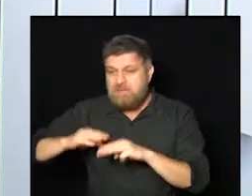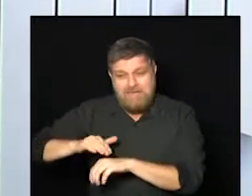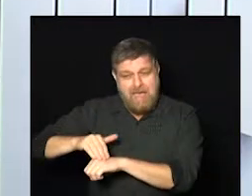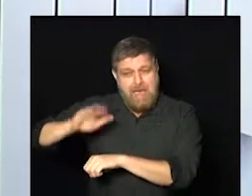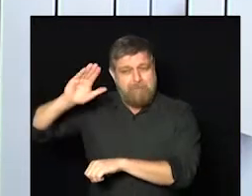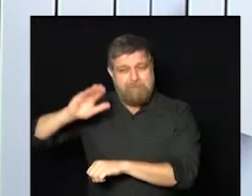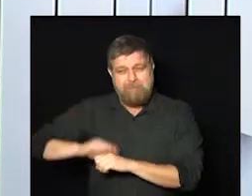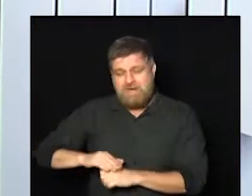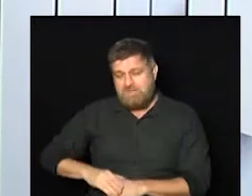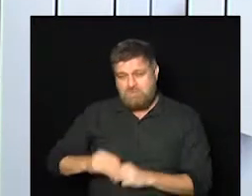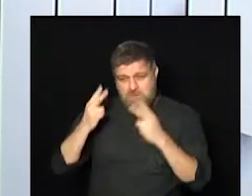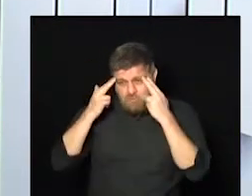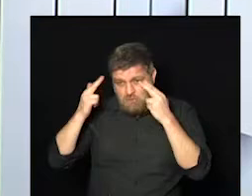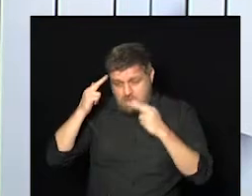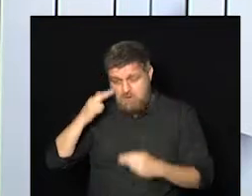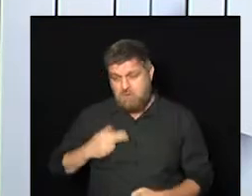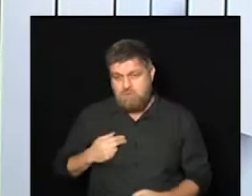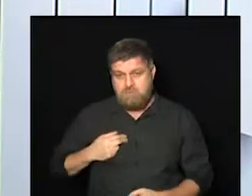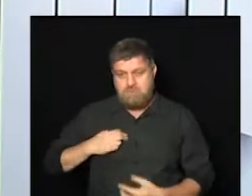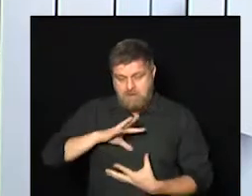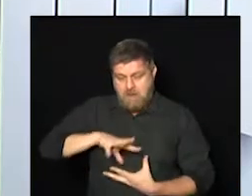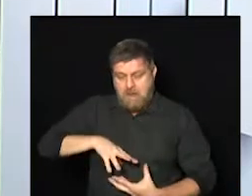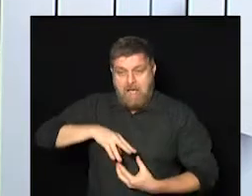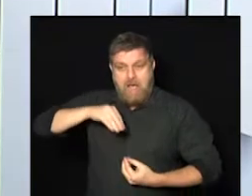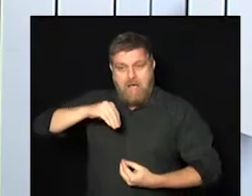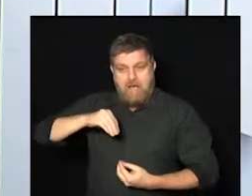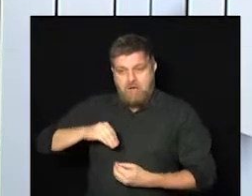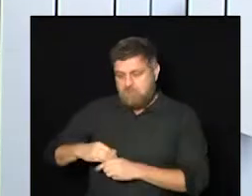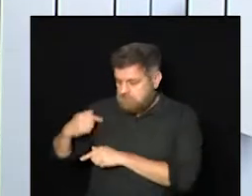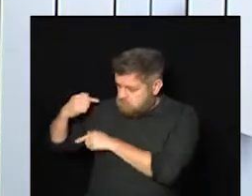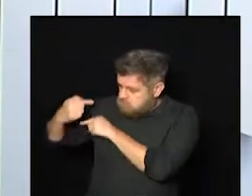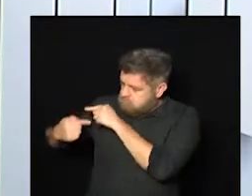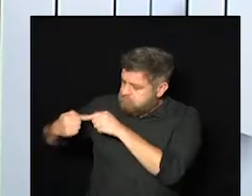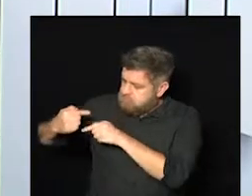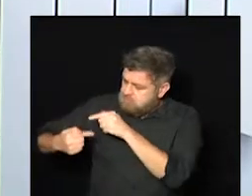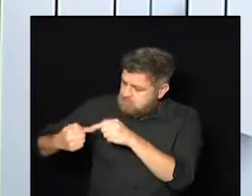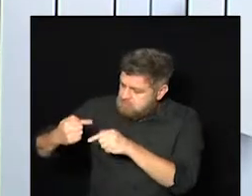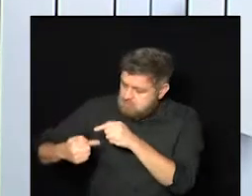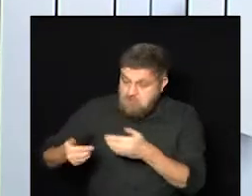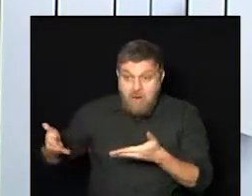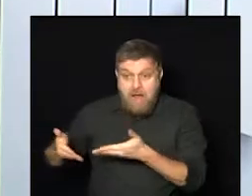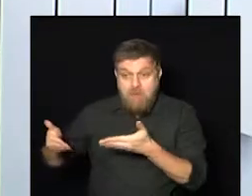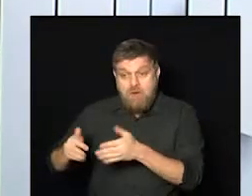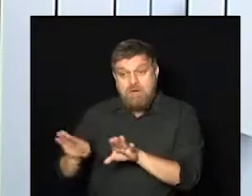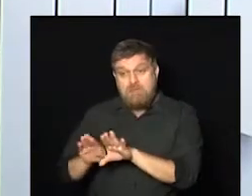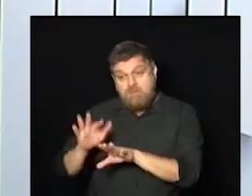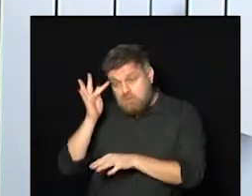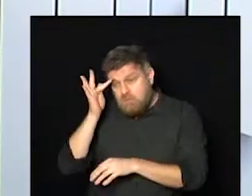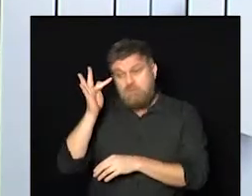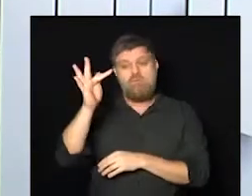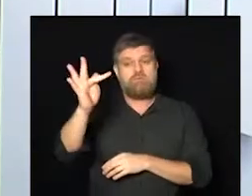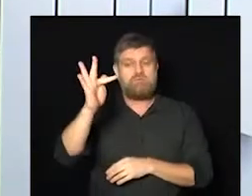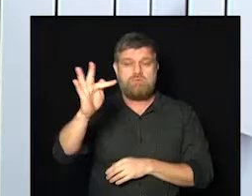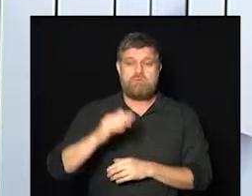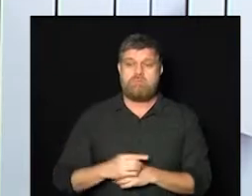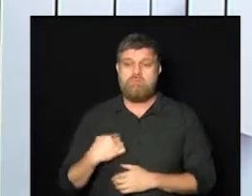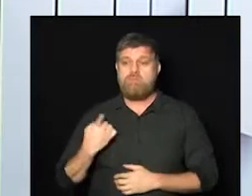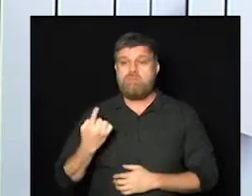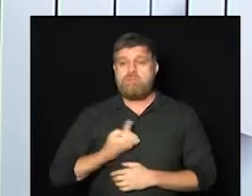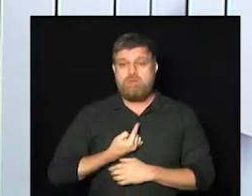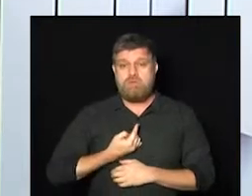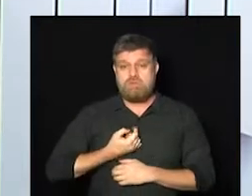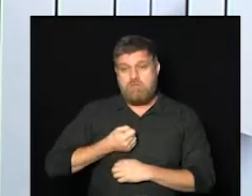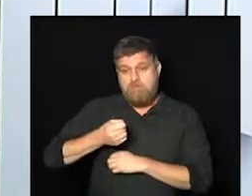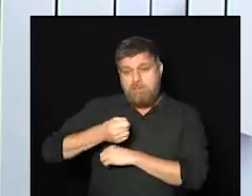a esfera comum destinada a nutrir o espírito das gerações presentes e futuras. E por isso, nosso